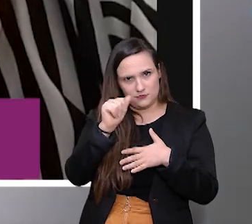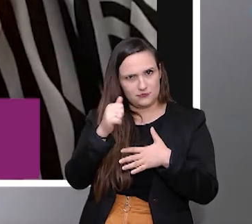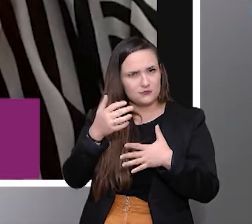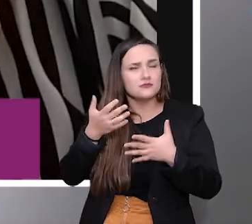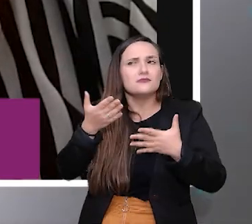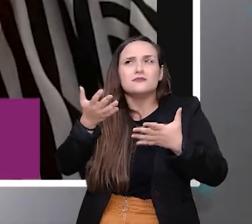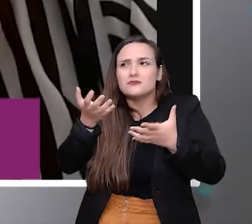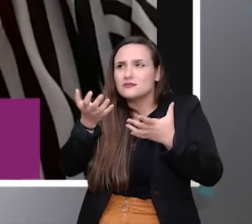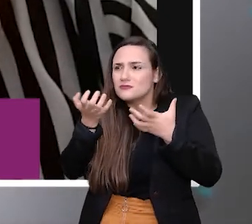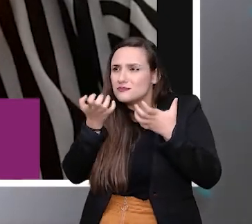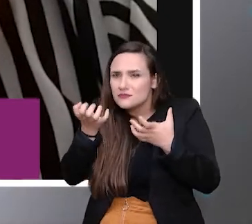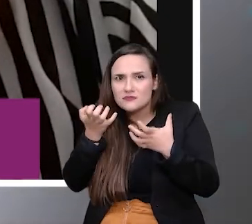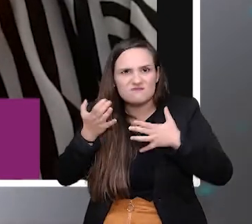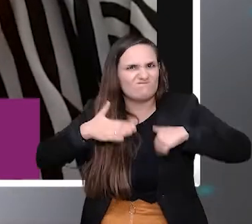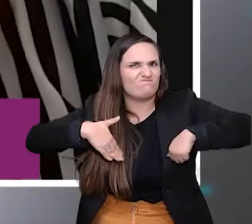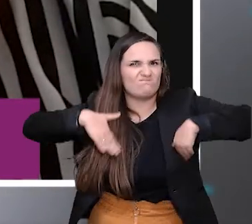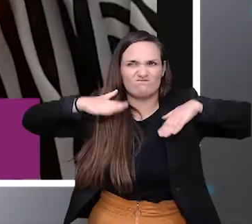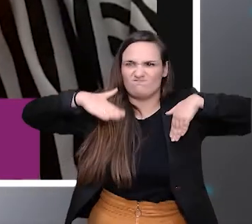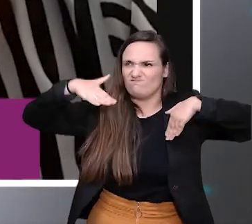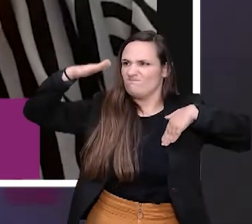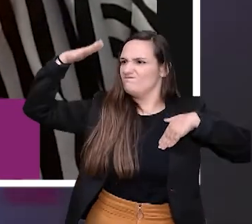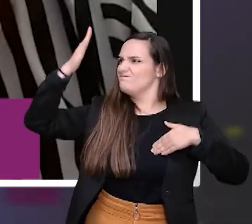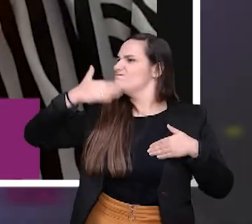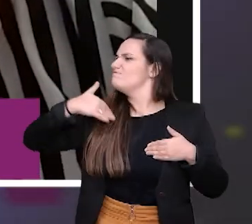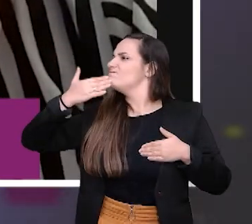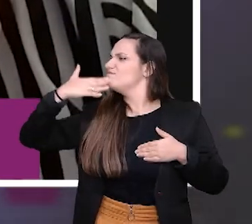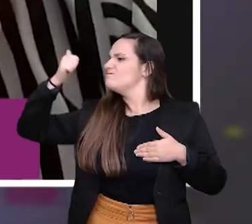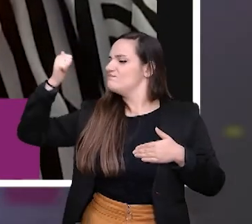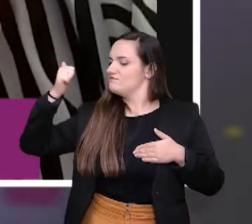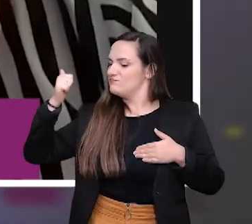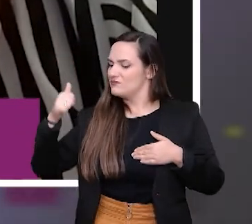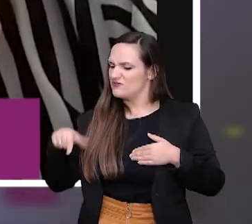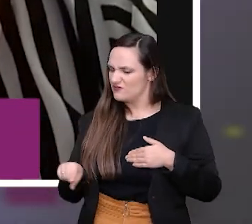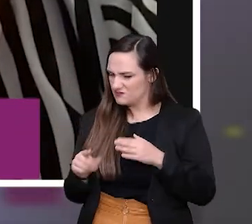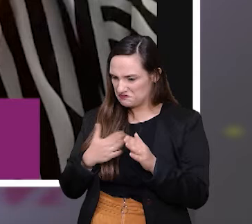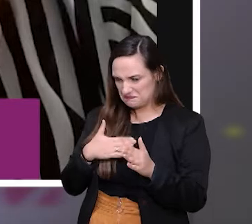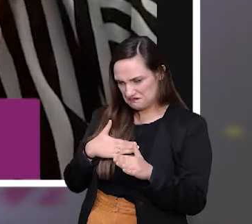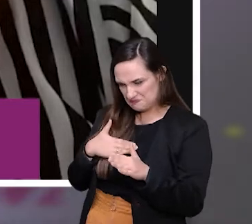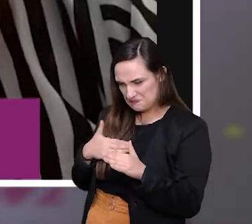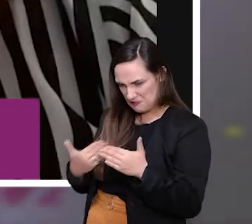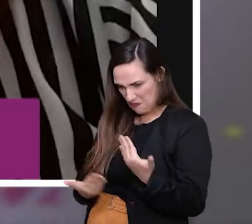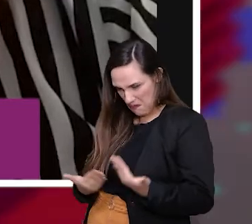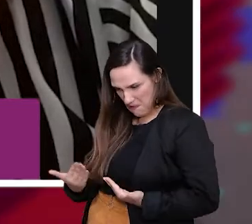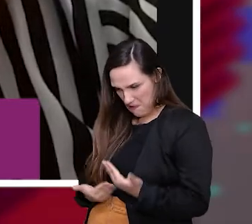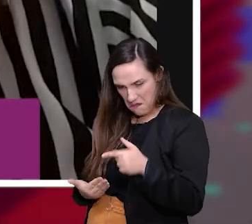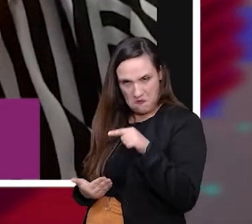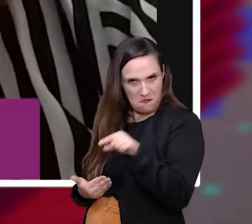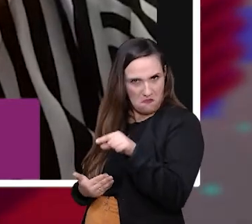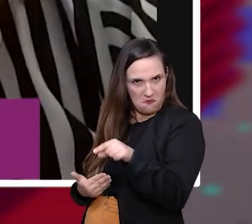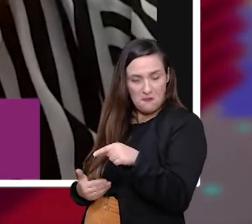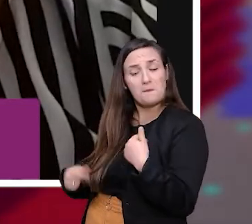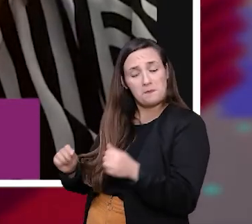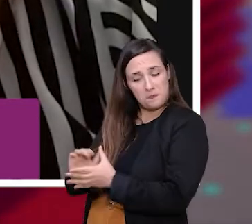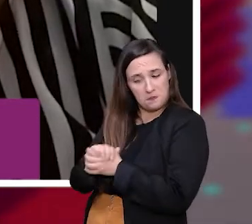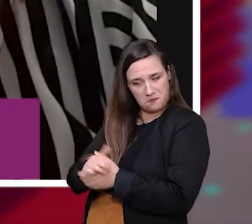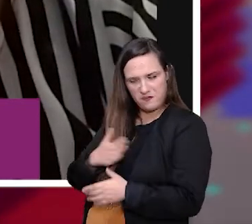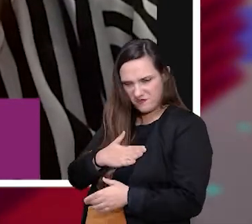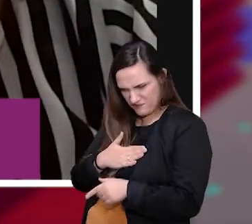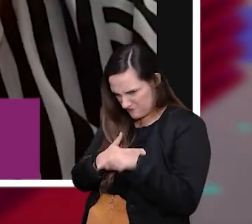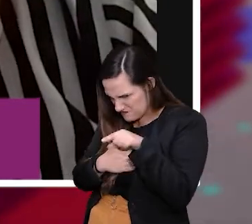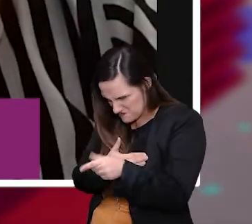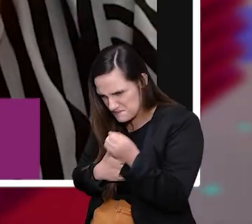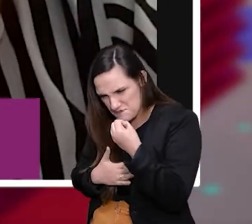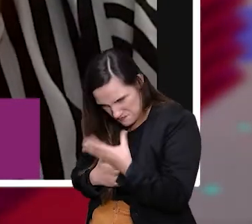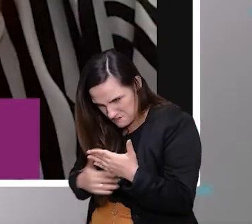mais que todo mundo e deixa de incluir, né, os colaboradores. E realmente, hoje, a gente